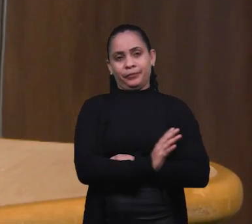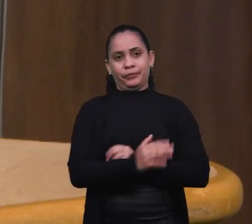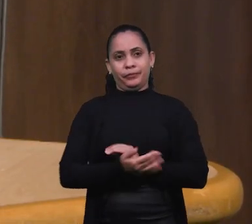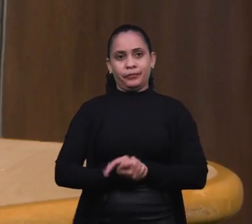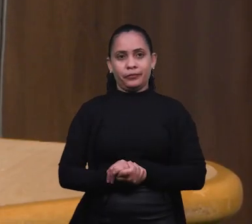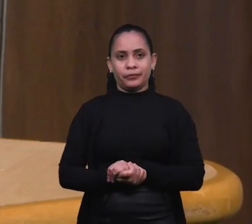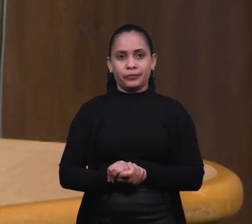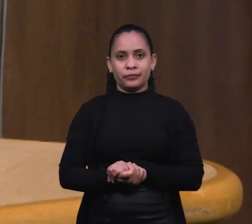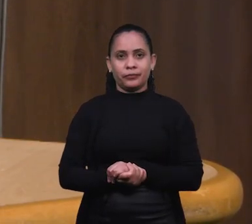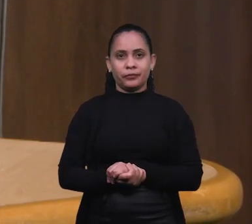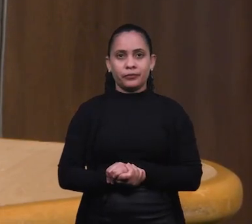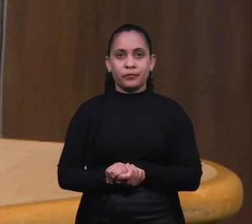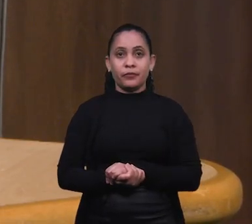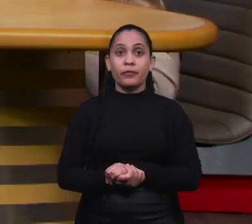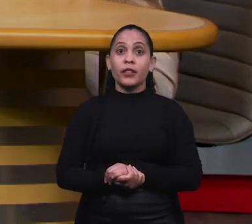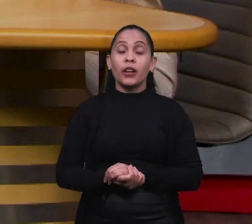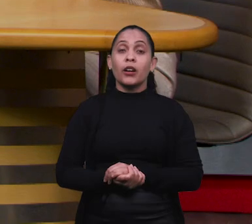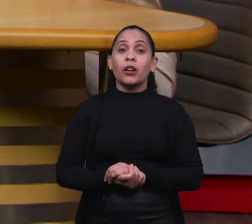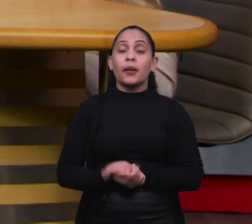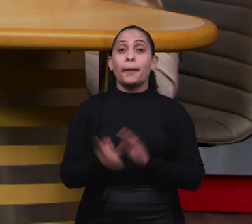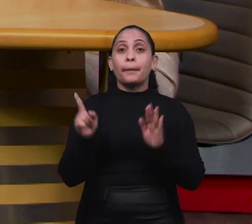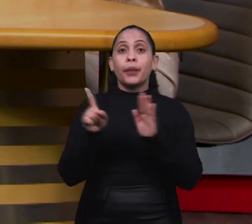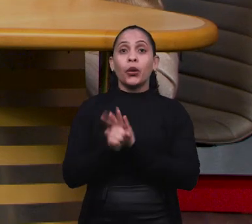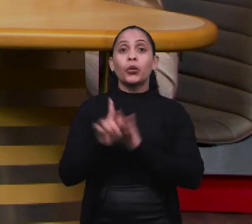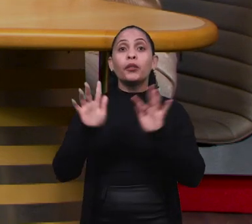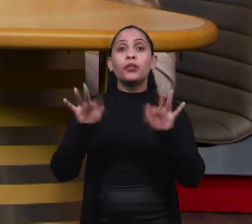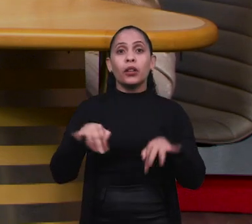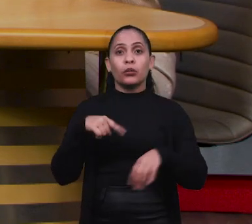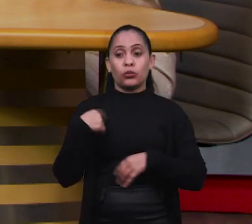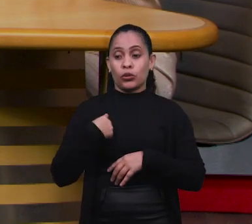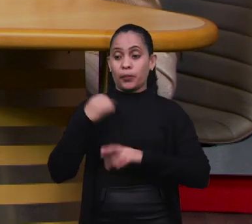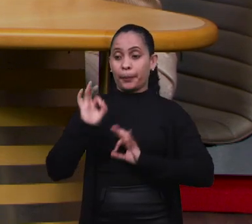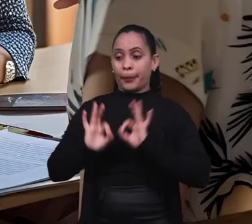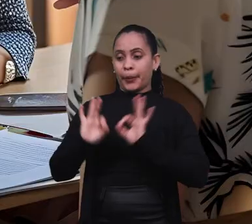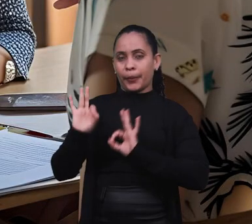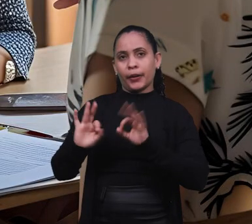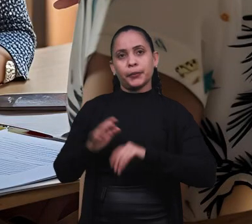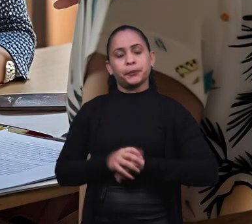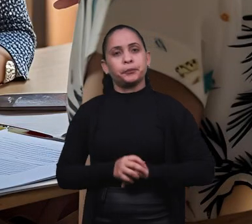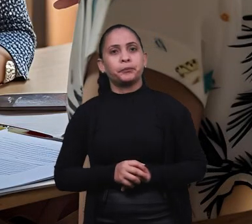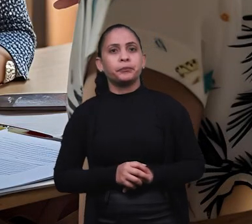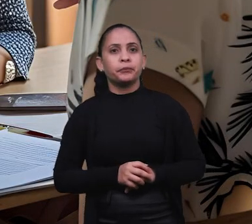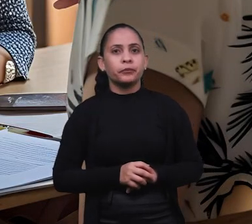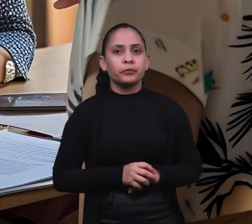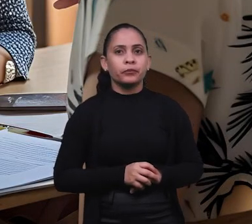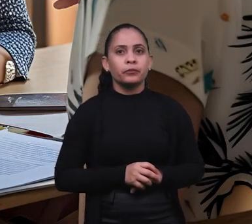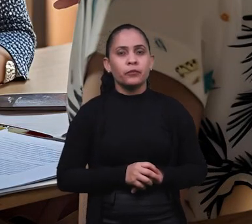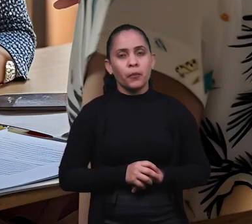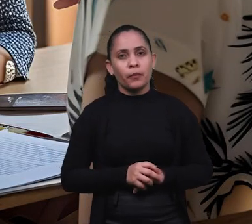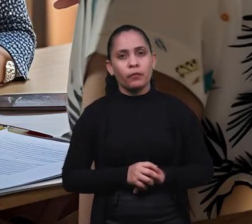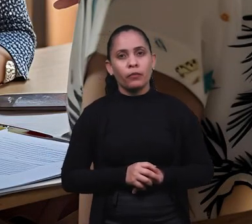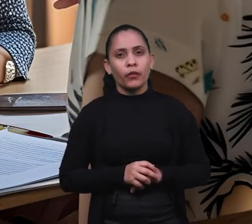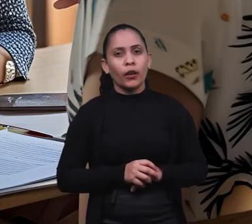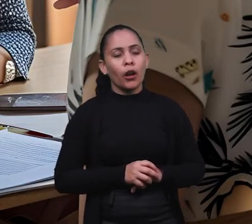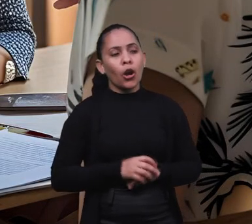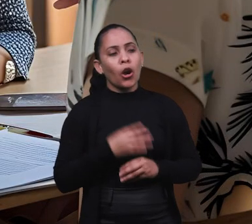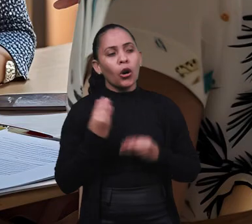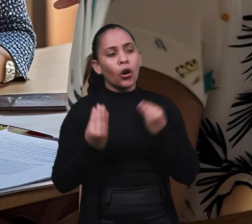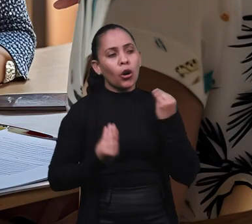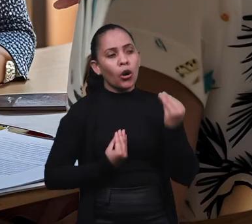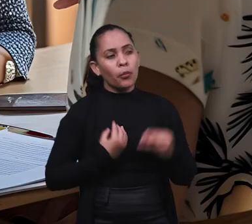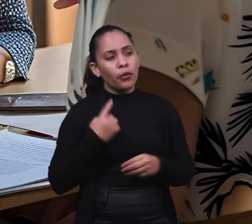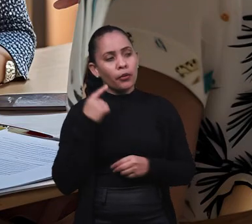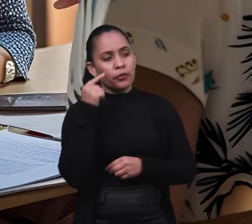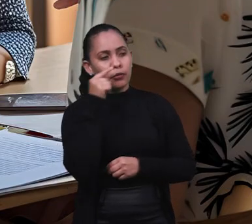então, a última pergunta que nós preparamos aqui, viu? Como você, claro, enxerga o futuro